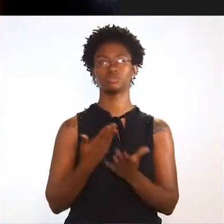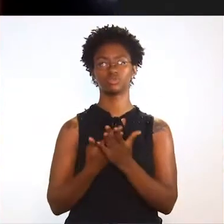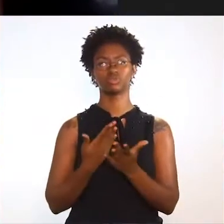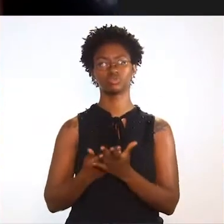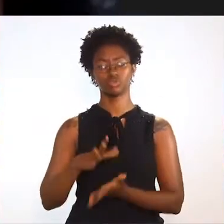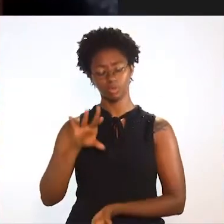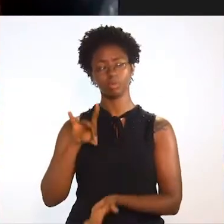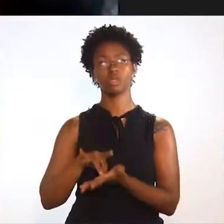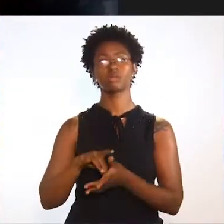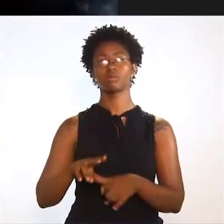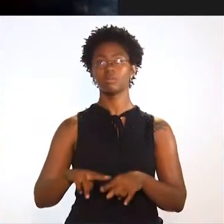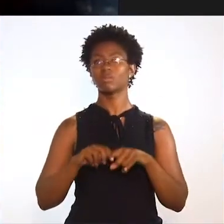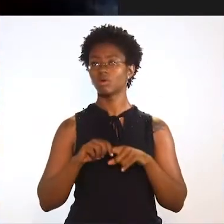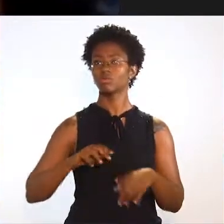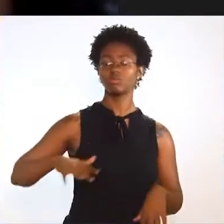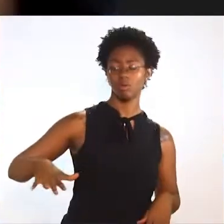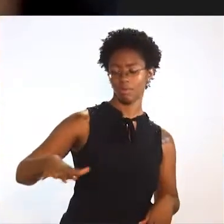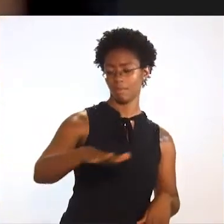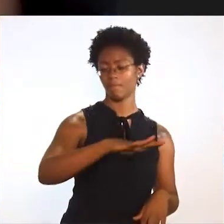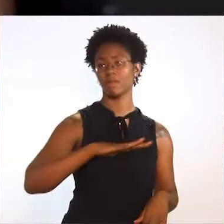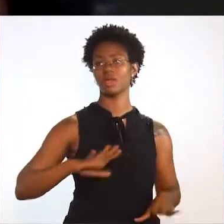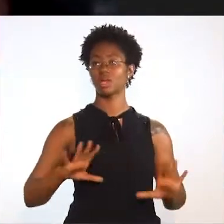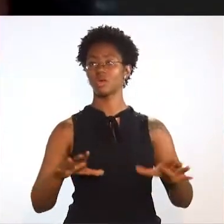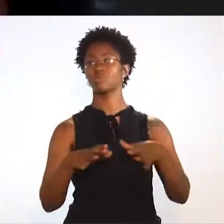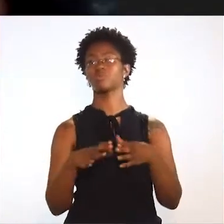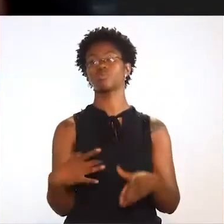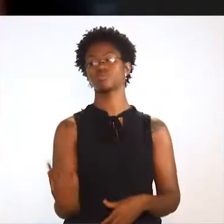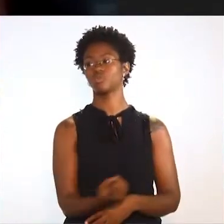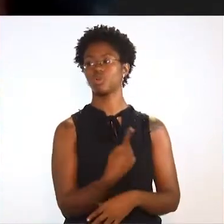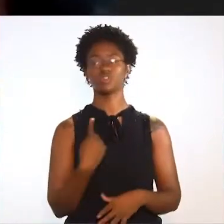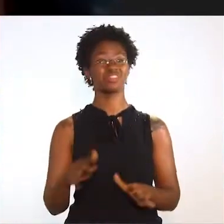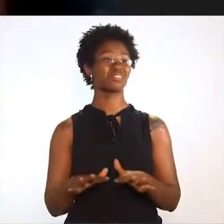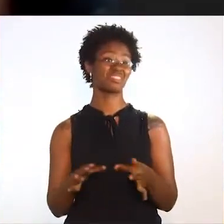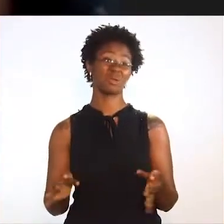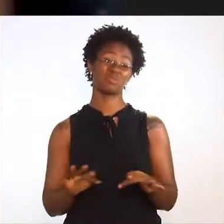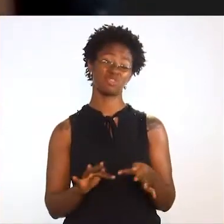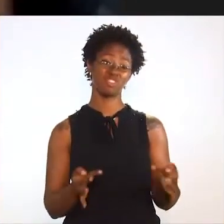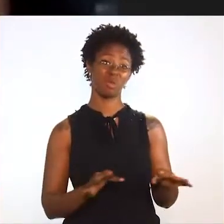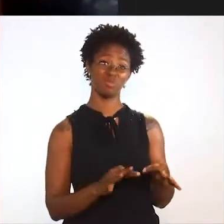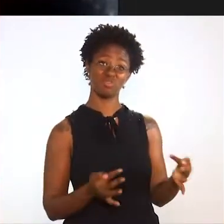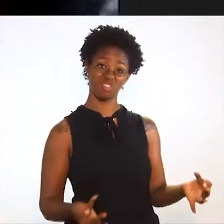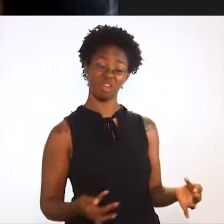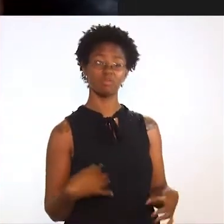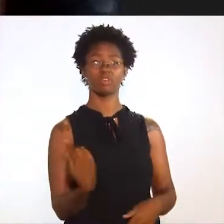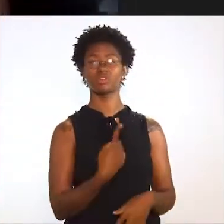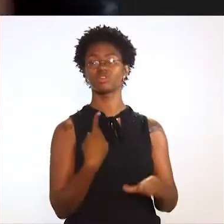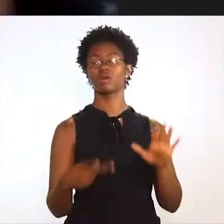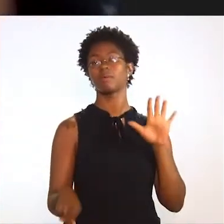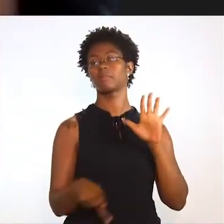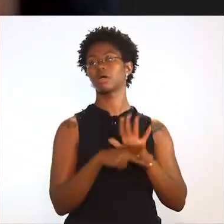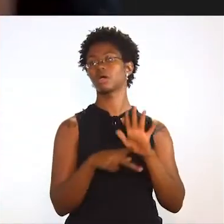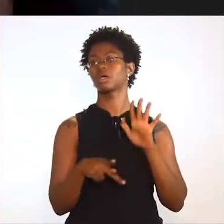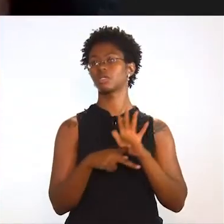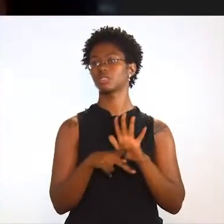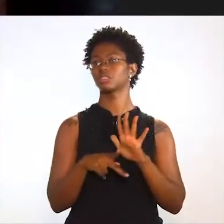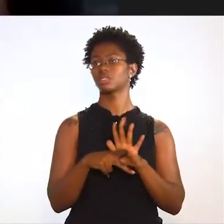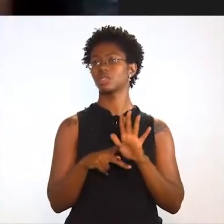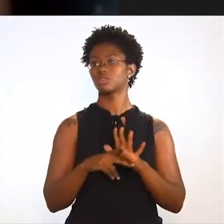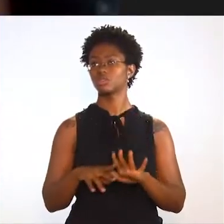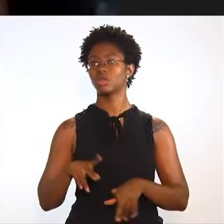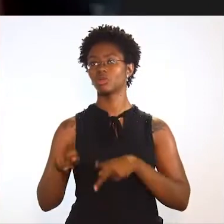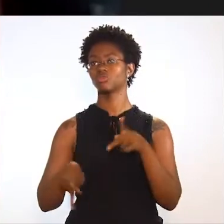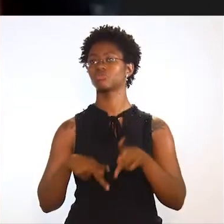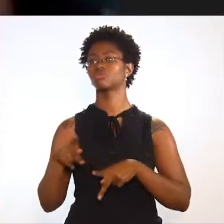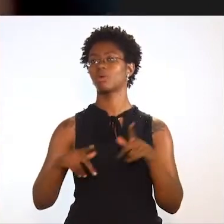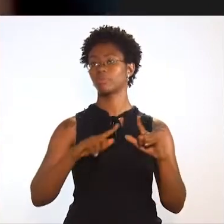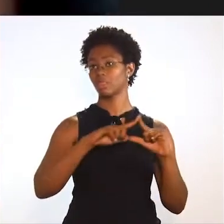ao estudo, até por conta do nosso meio, da nossa comunidade muito simplória, né? Nós somos pertencentes aos